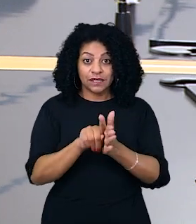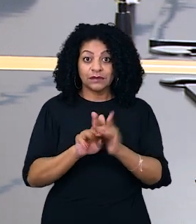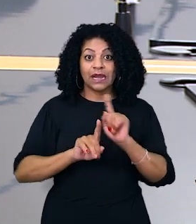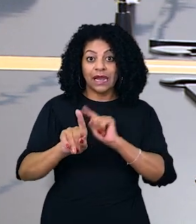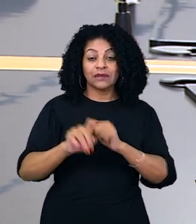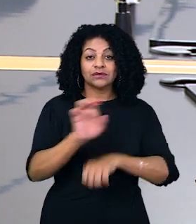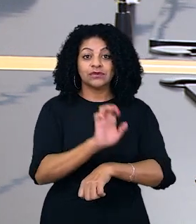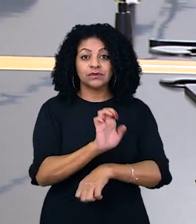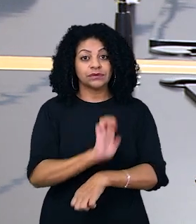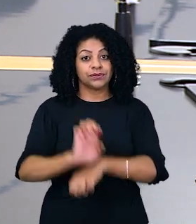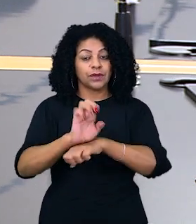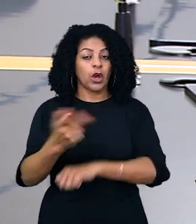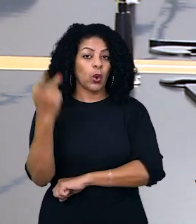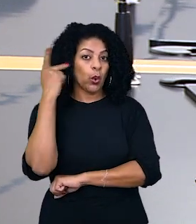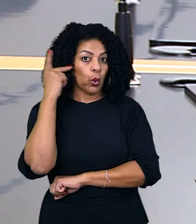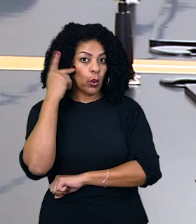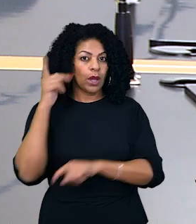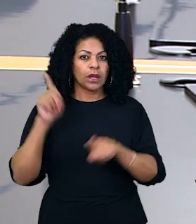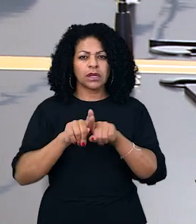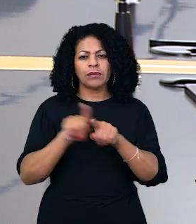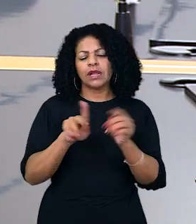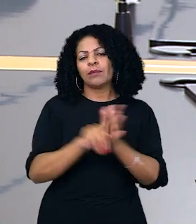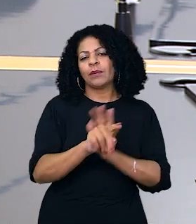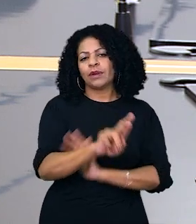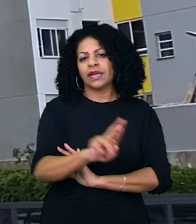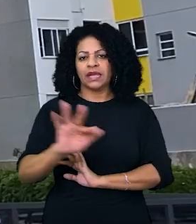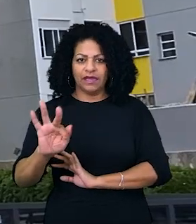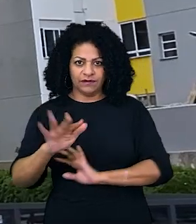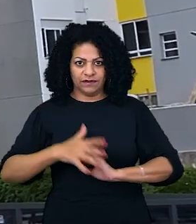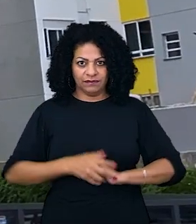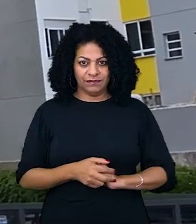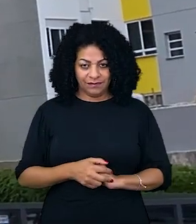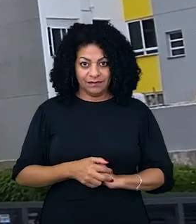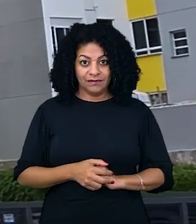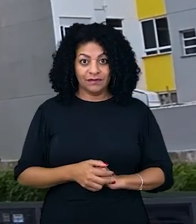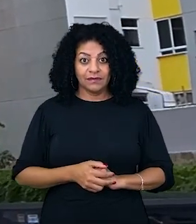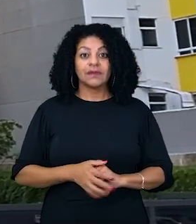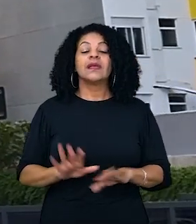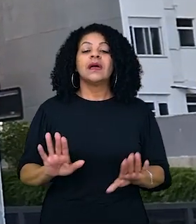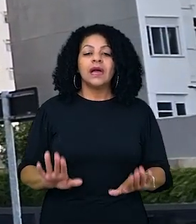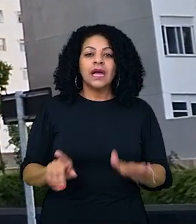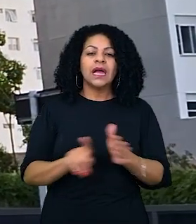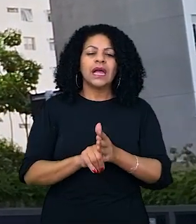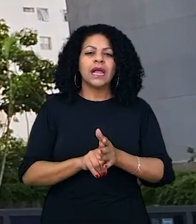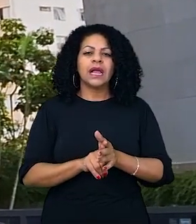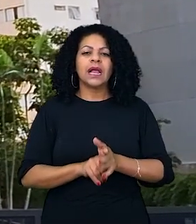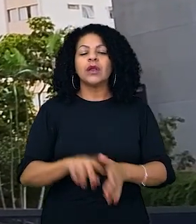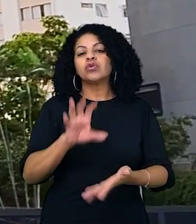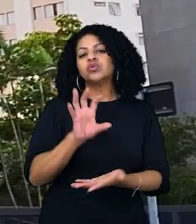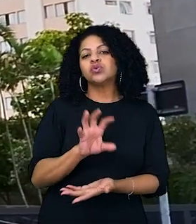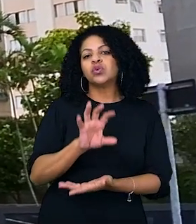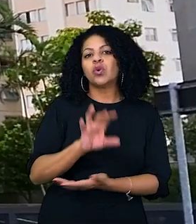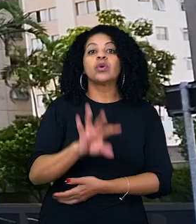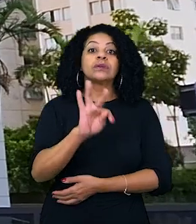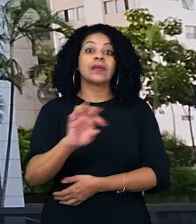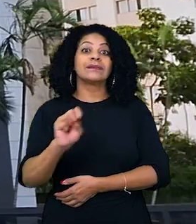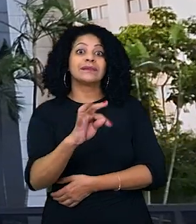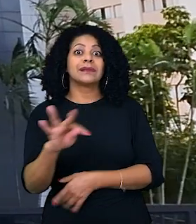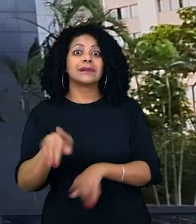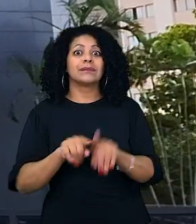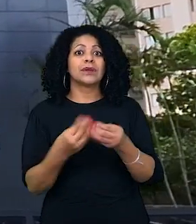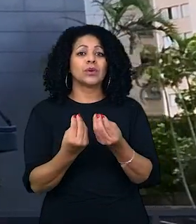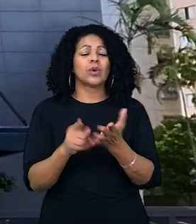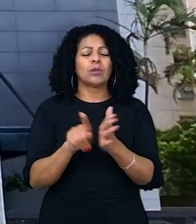Comercial do Estado de São Paulo e da Receita Federal. O Tribunal Regional do Trabalho da 2ª Região, na capital